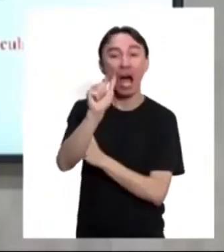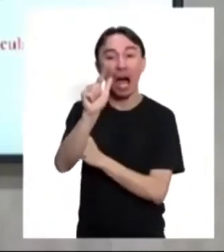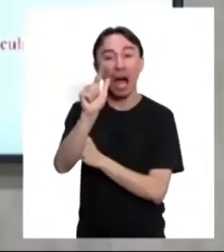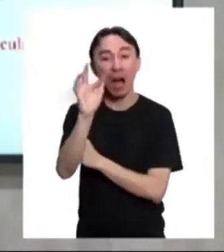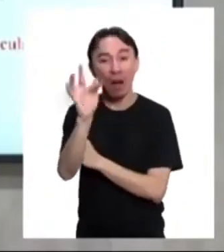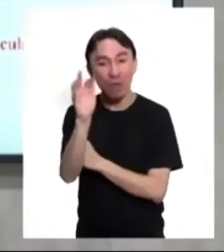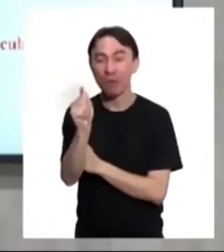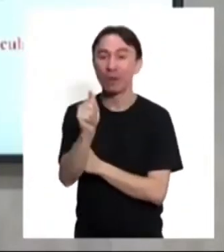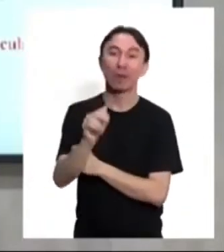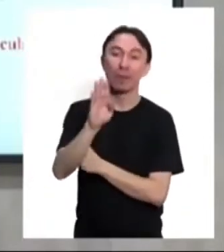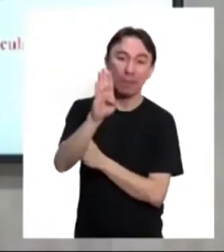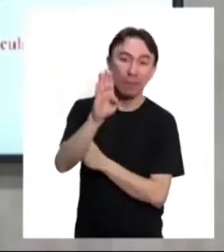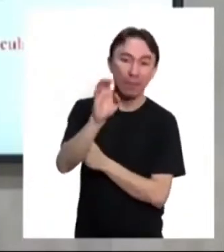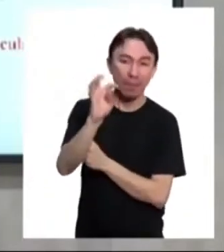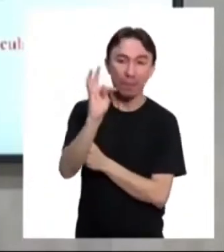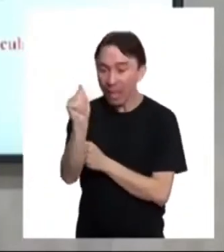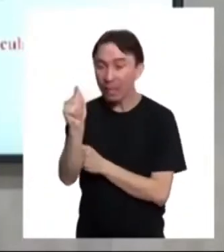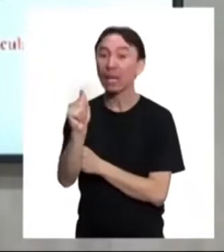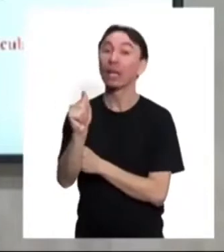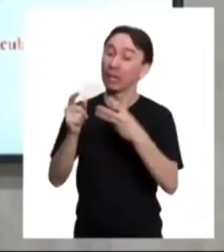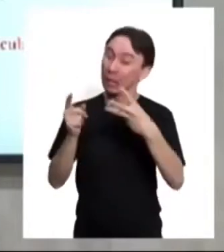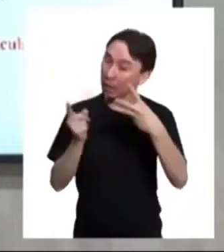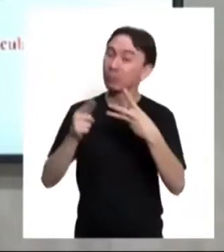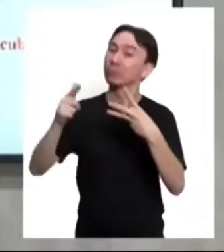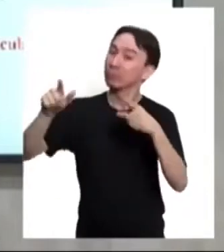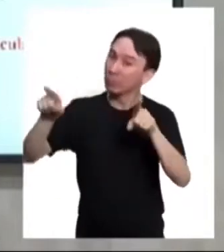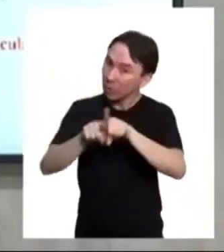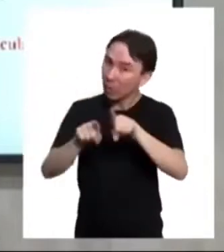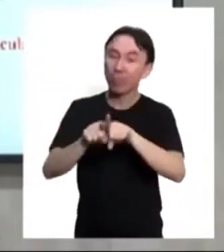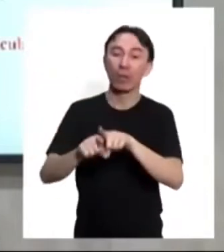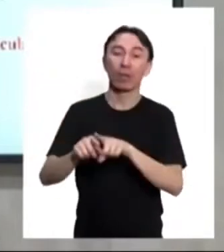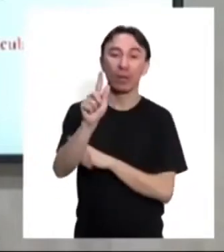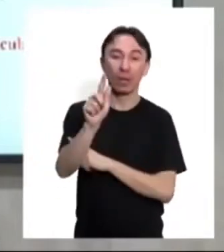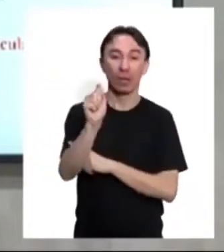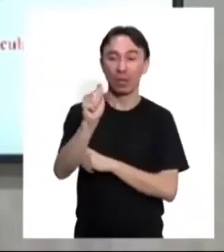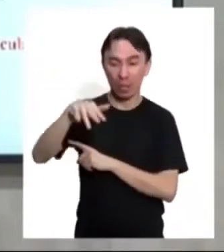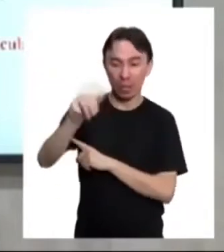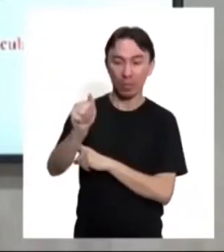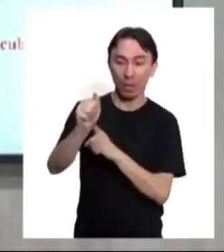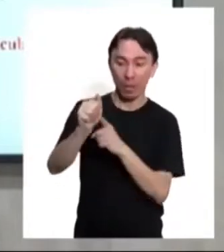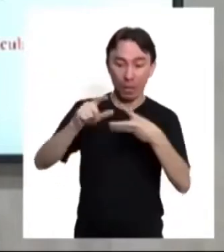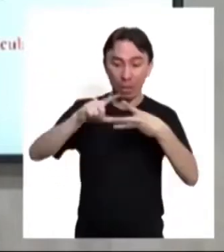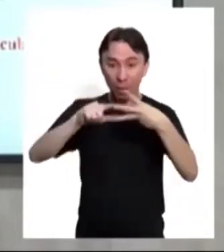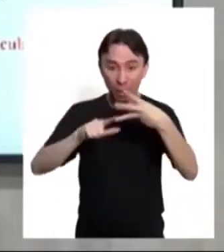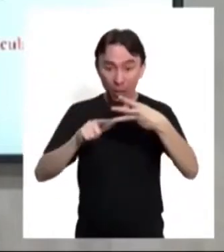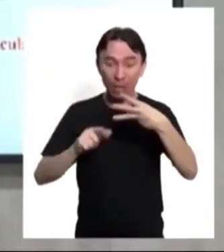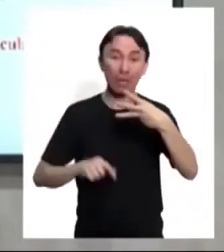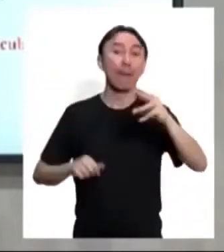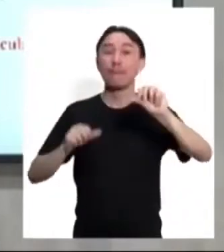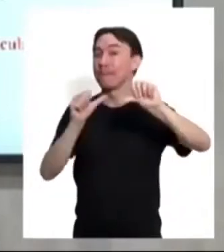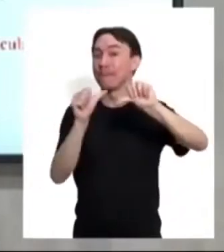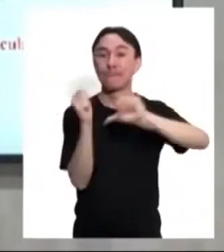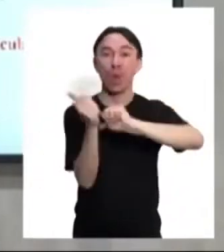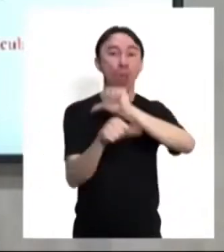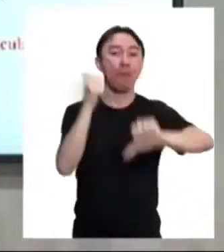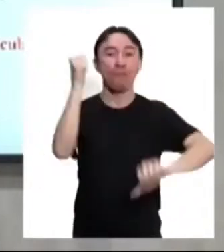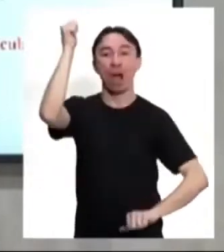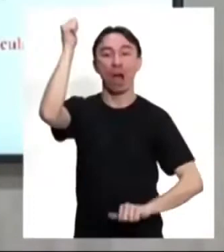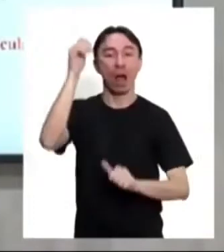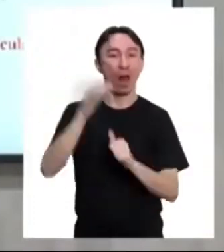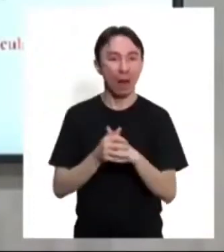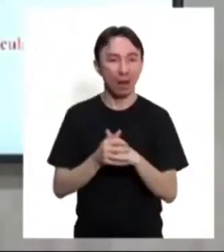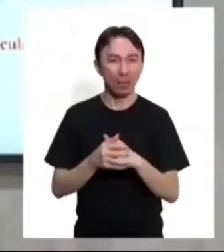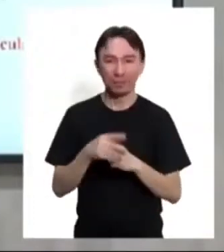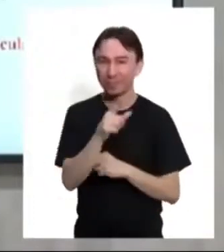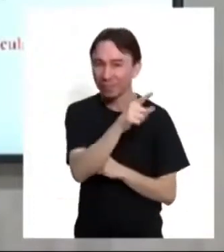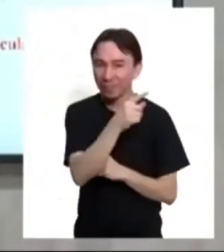emite alfa, ele emite beta, ele emite gama, ele se modifica. Por isso que a gente fala que as reações radioativas,